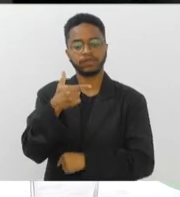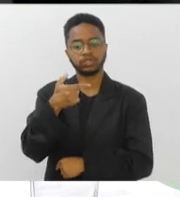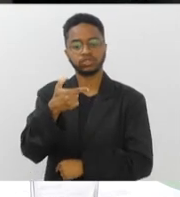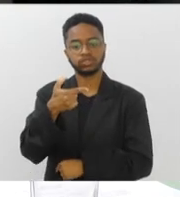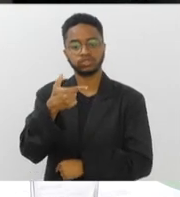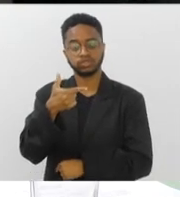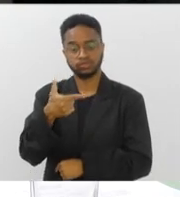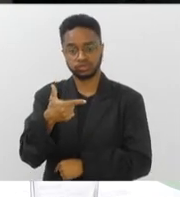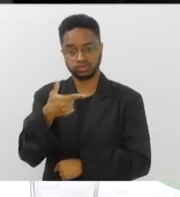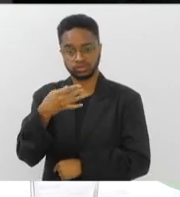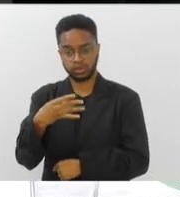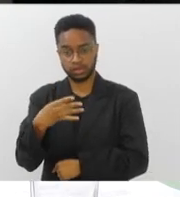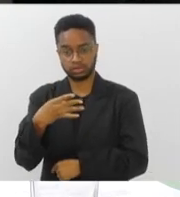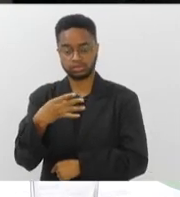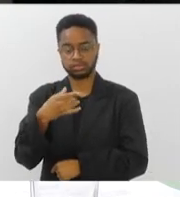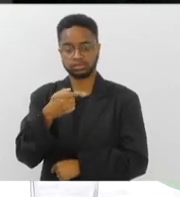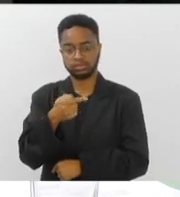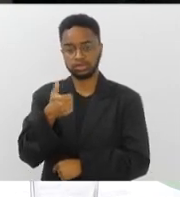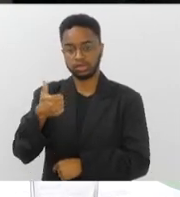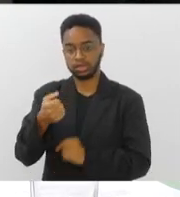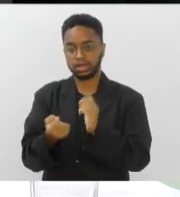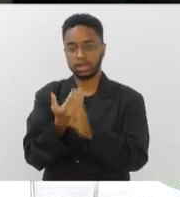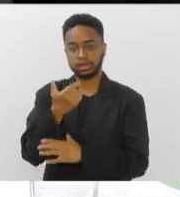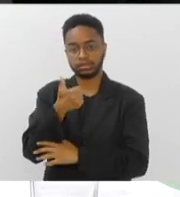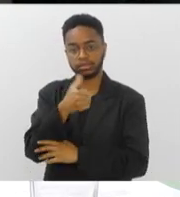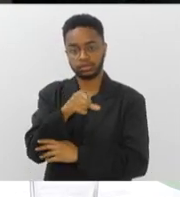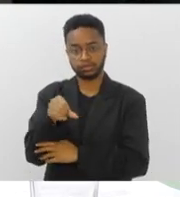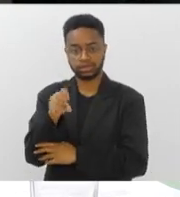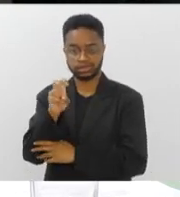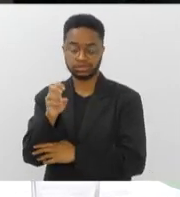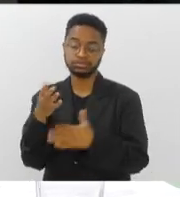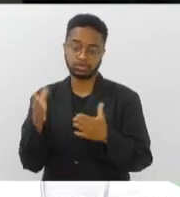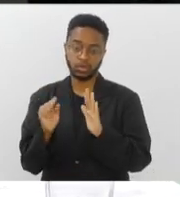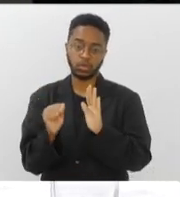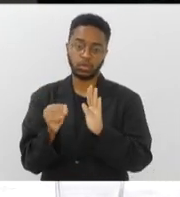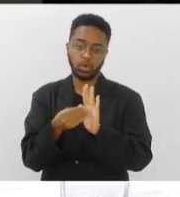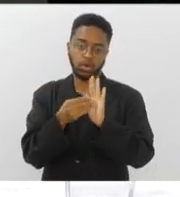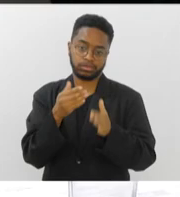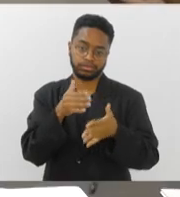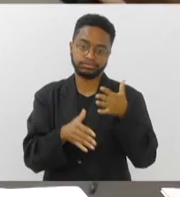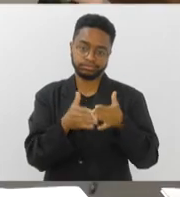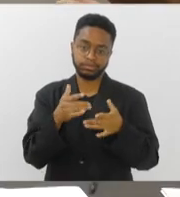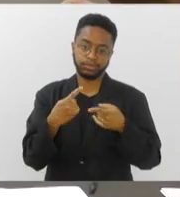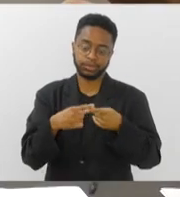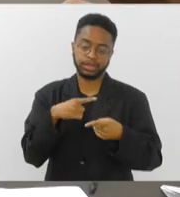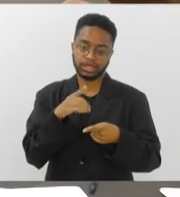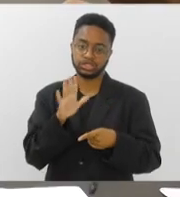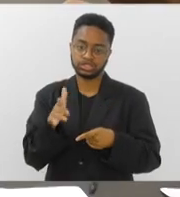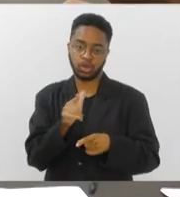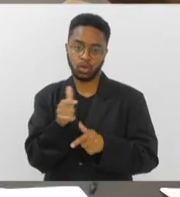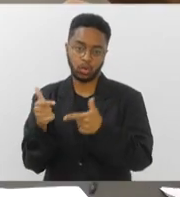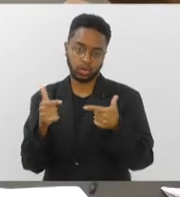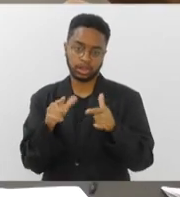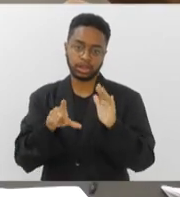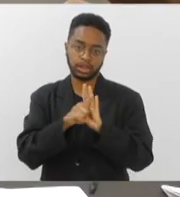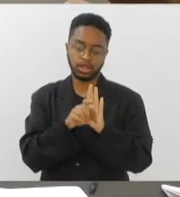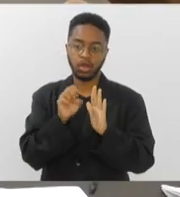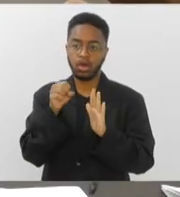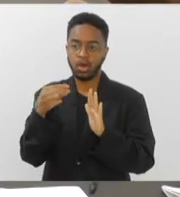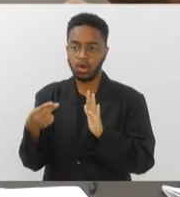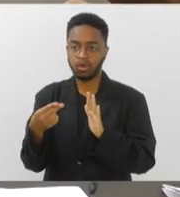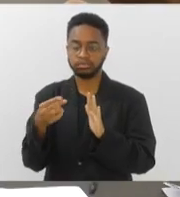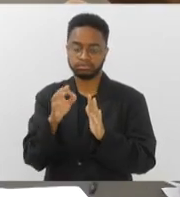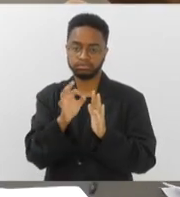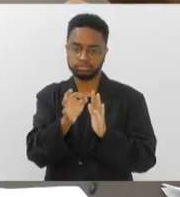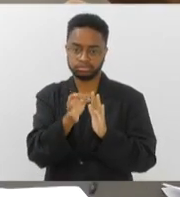de 95. Então, seria pela prejudicabilidade. É, ou triplamente prejudicada, ou invasão. Não, tá